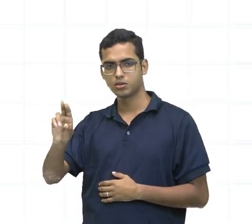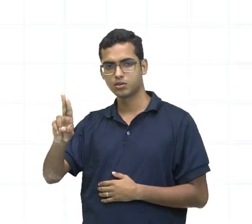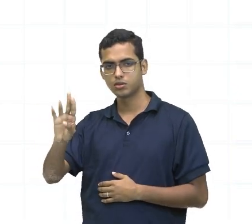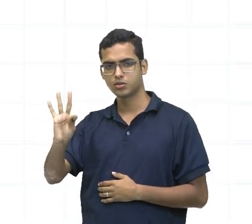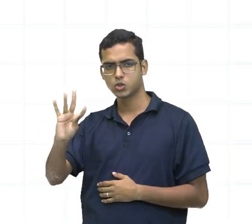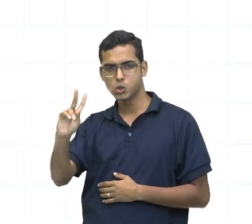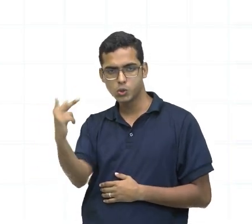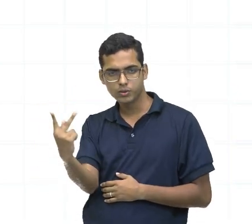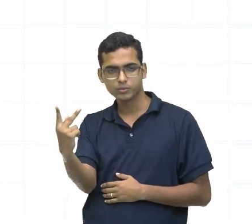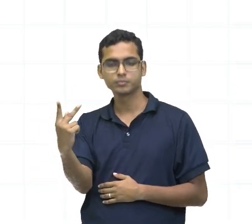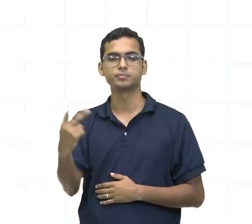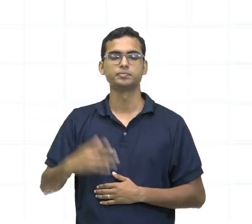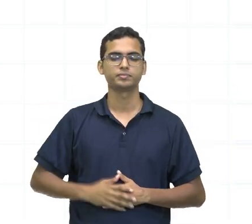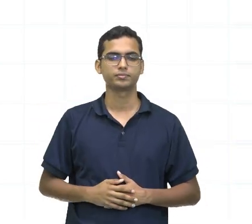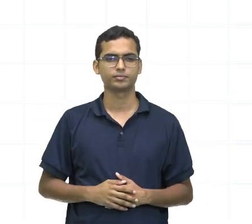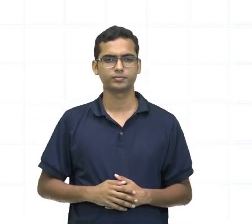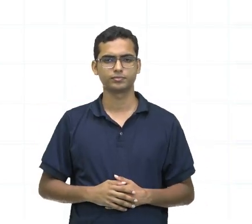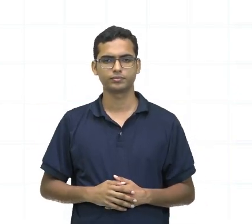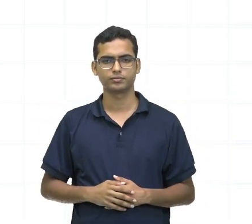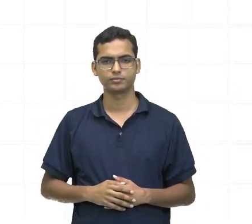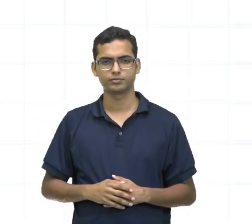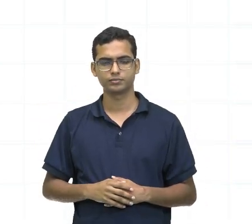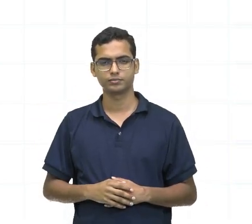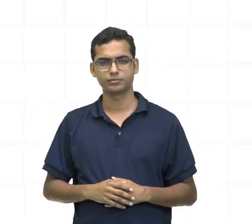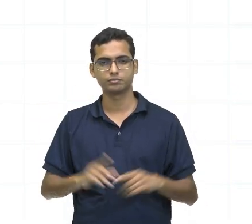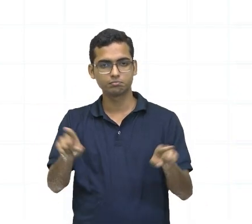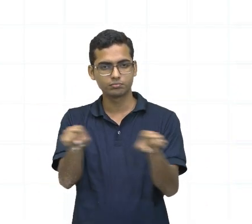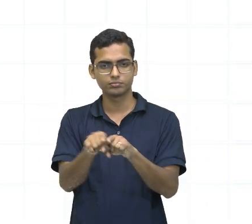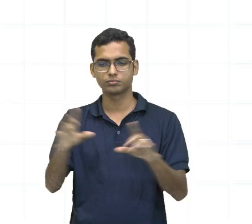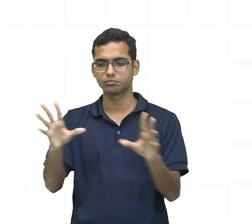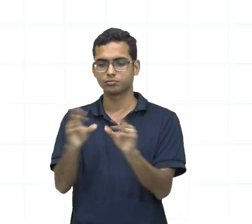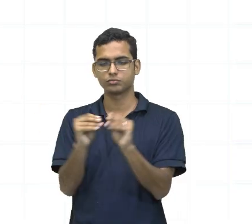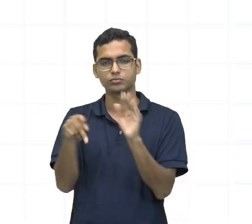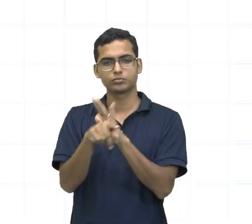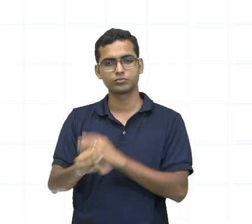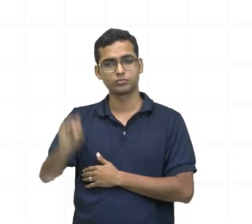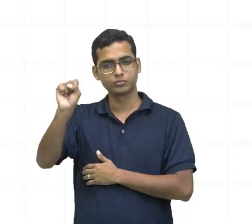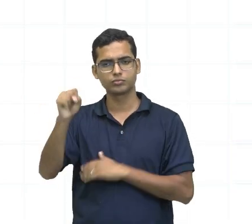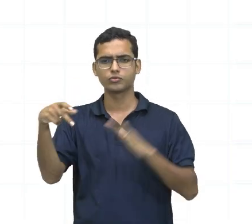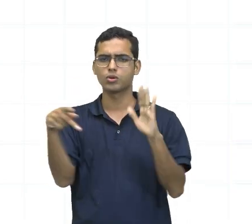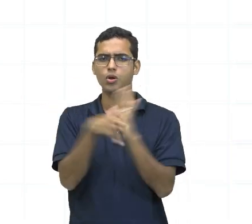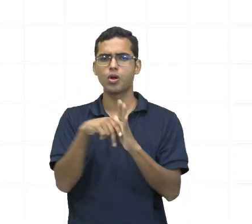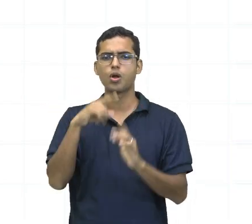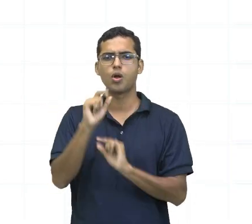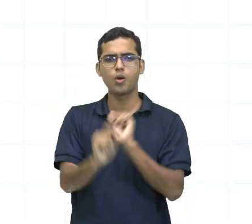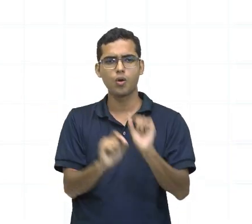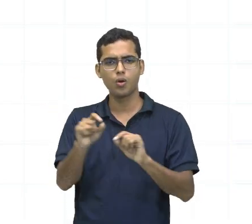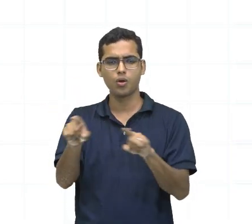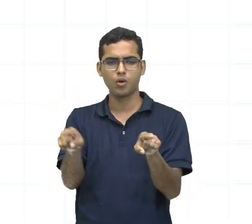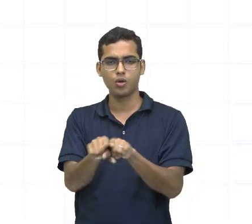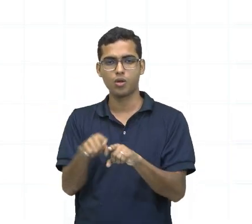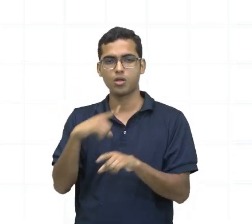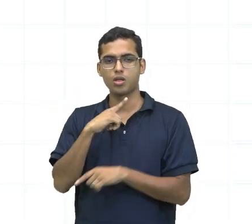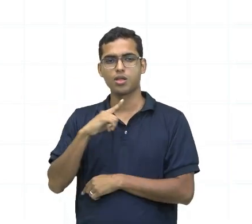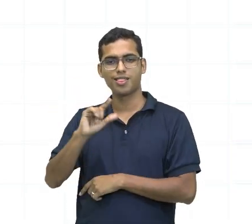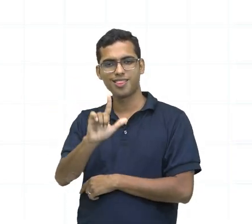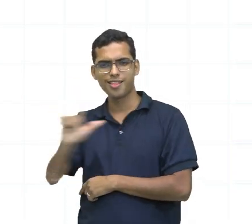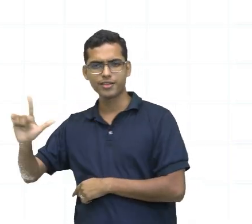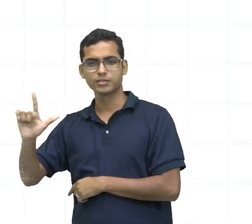south, south. E abreviado como S. Leste vai ser east, né, abreviação com